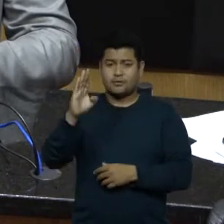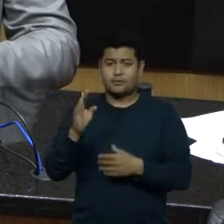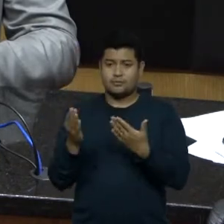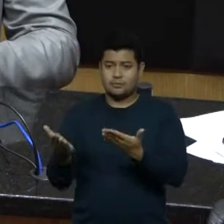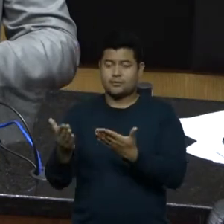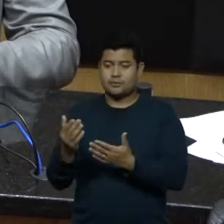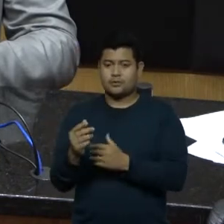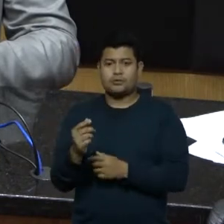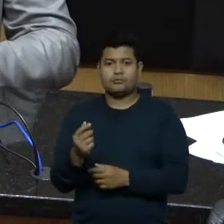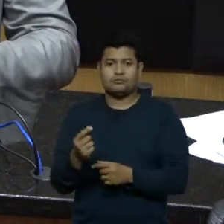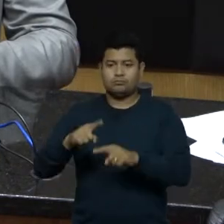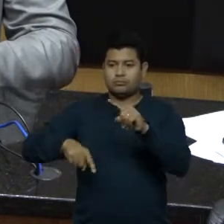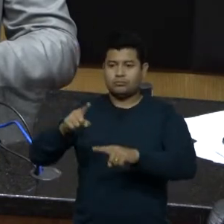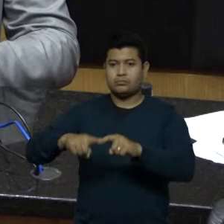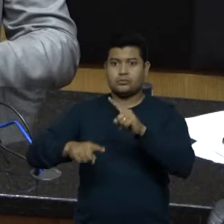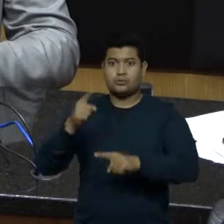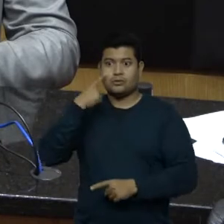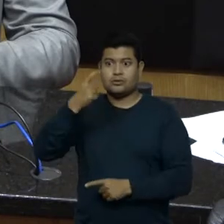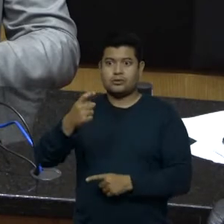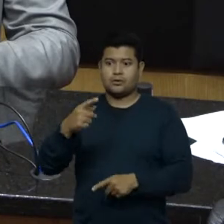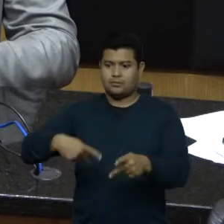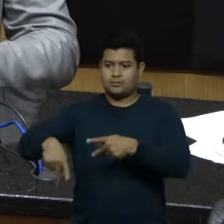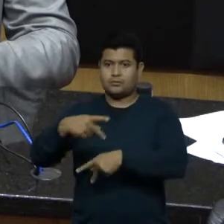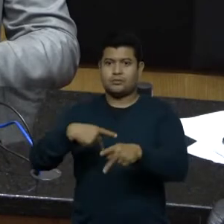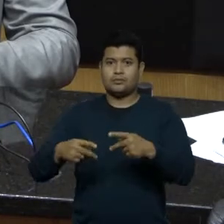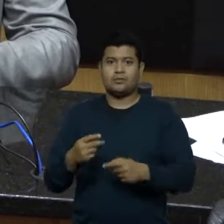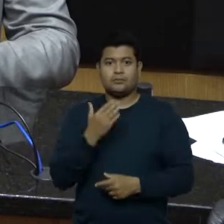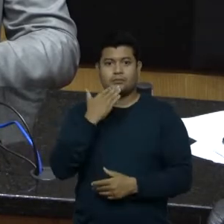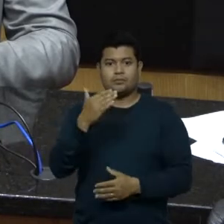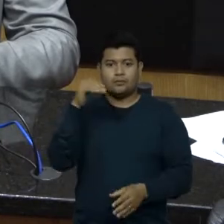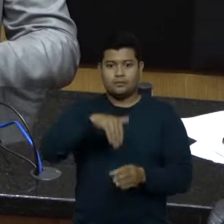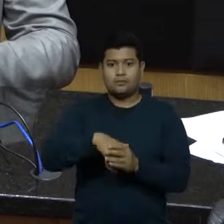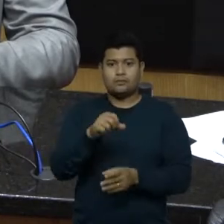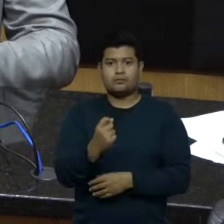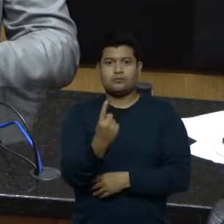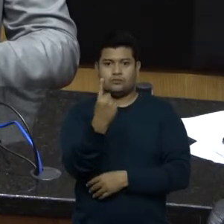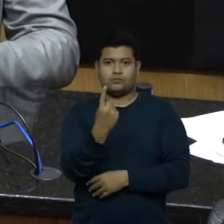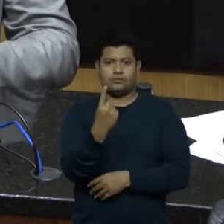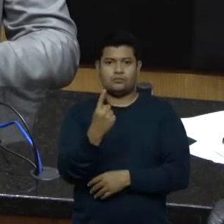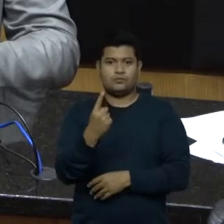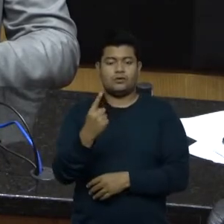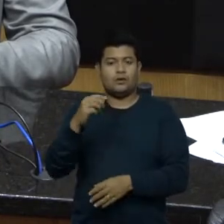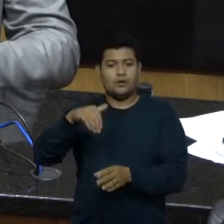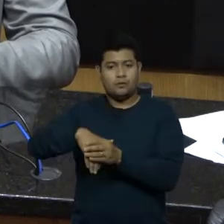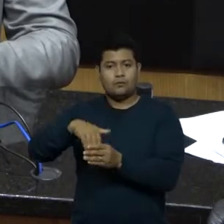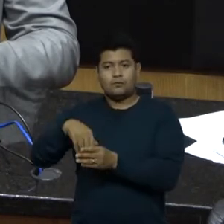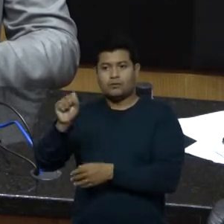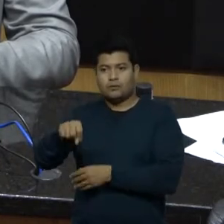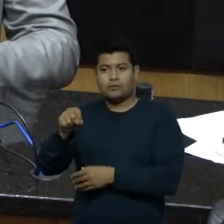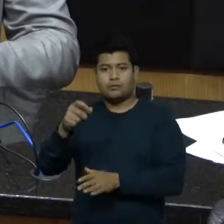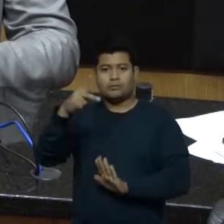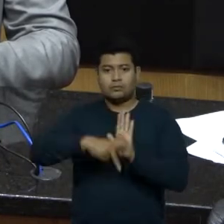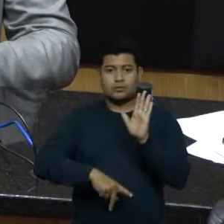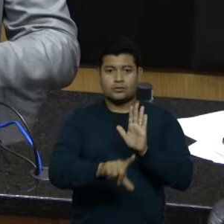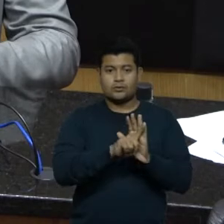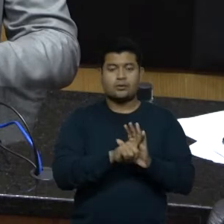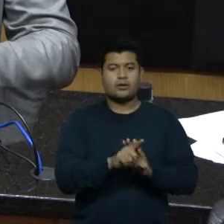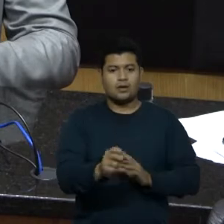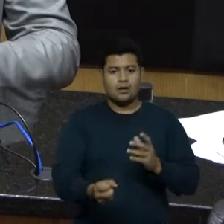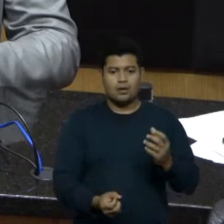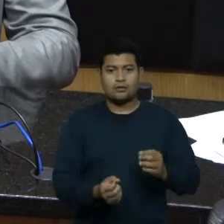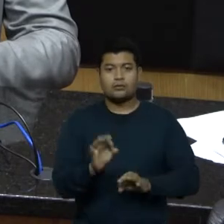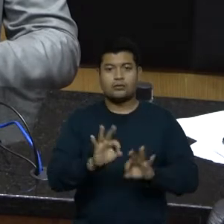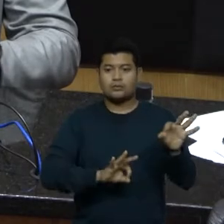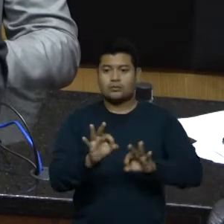Popular portanto peço voto um voto sim ao projeto de lei porque ele é uma construção coletiva de Santa